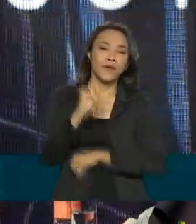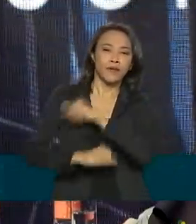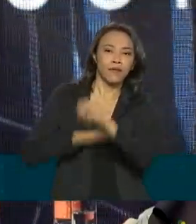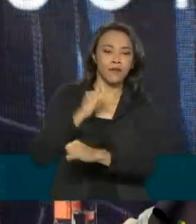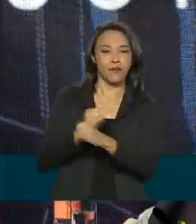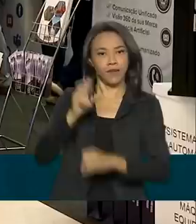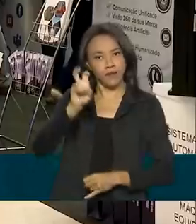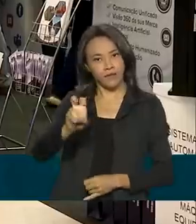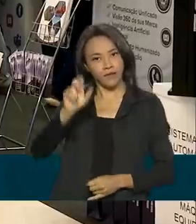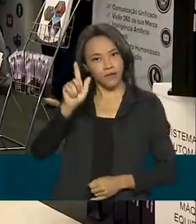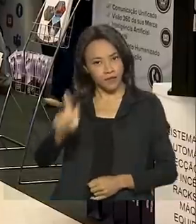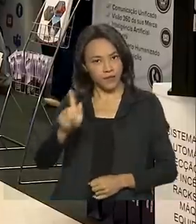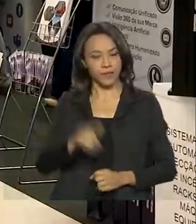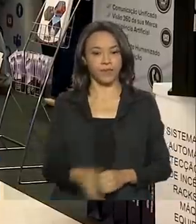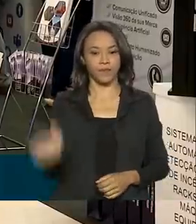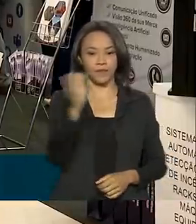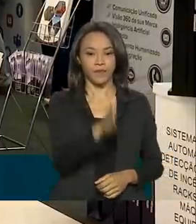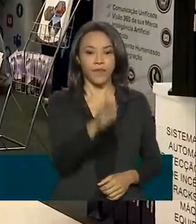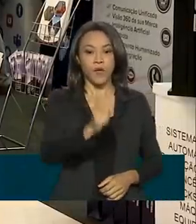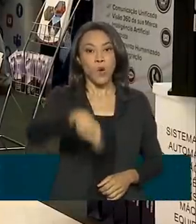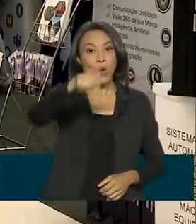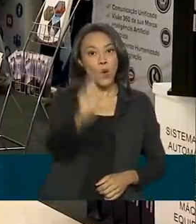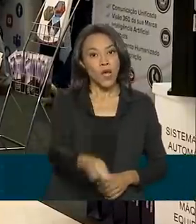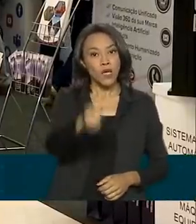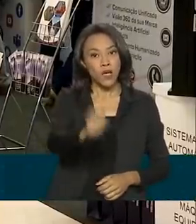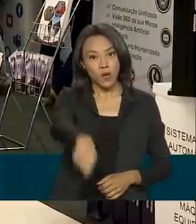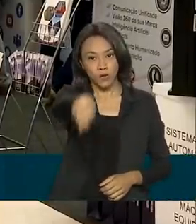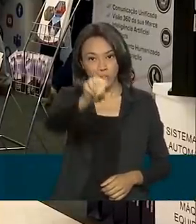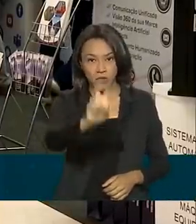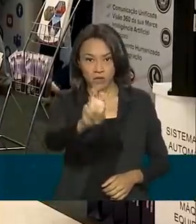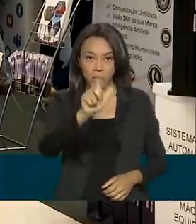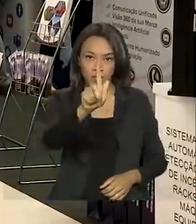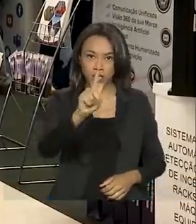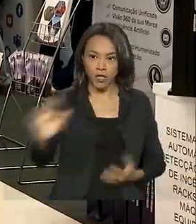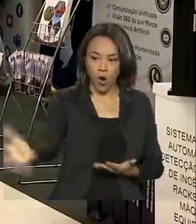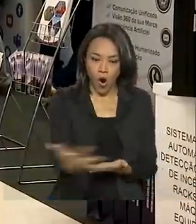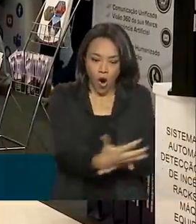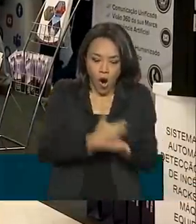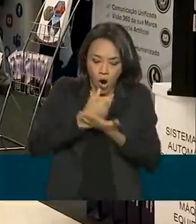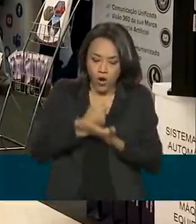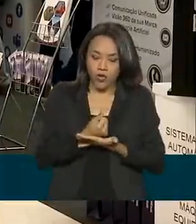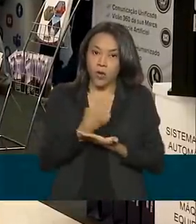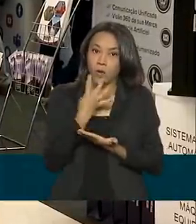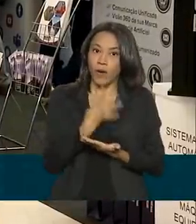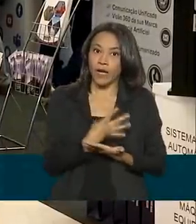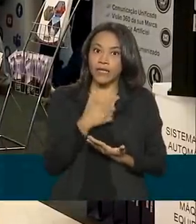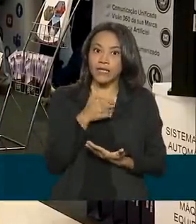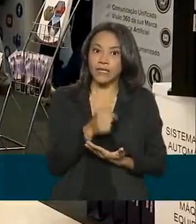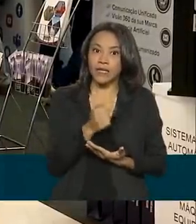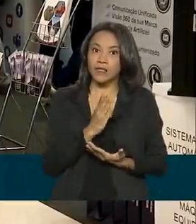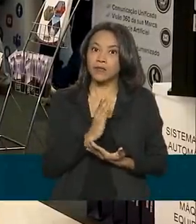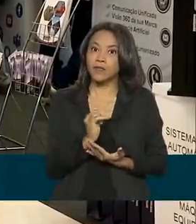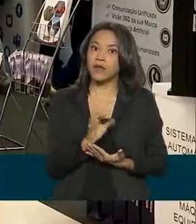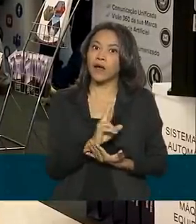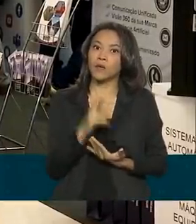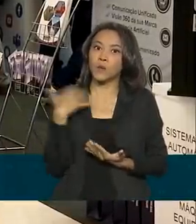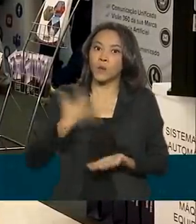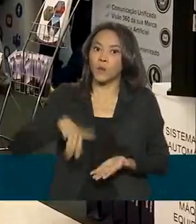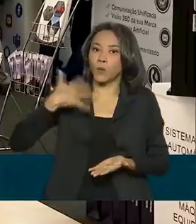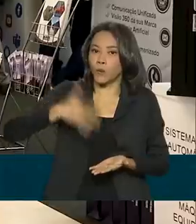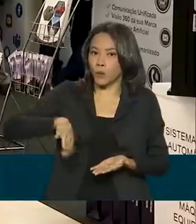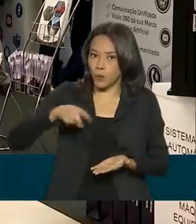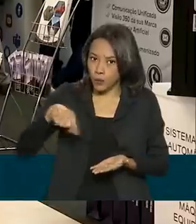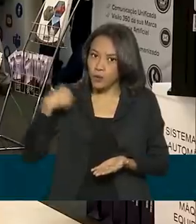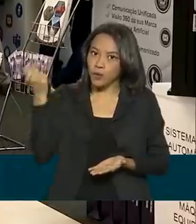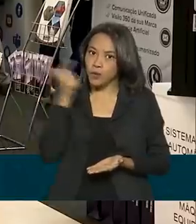por Wi-Fi. O leilão do 5G arrecadou 47 bilhões de reais. Foi o maior do setor de telecomunicações